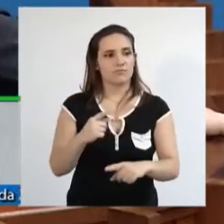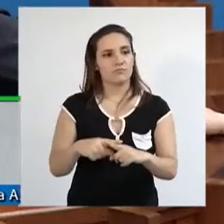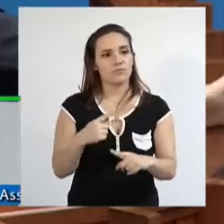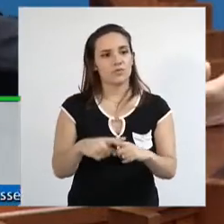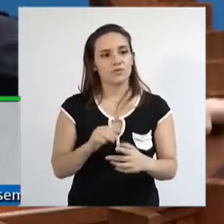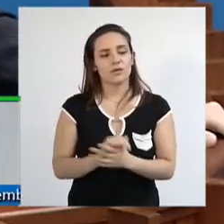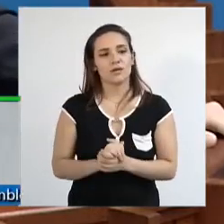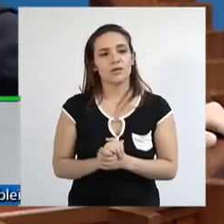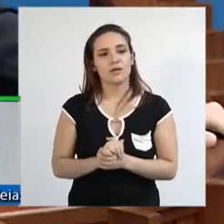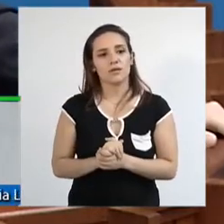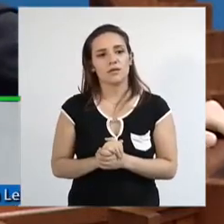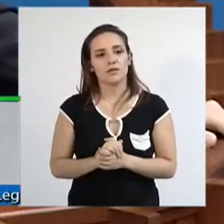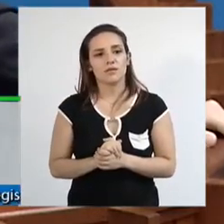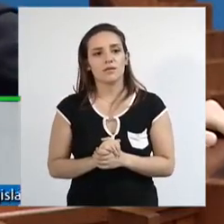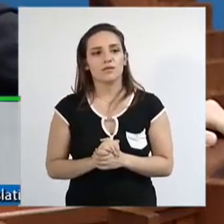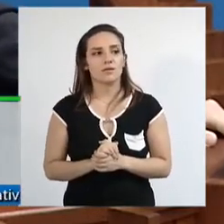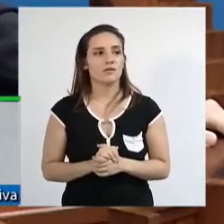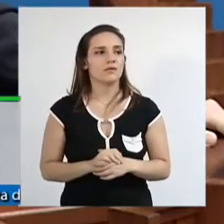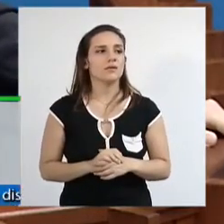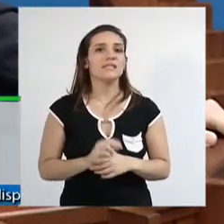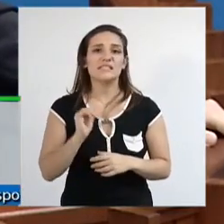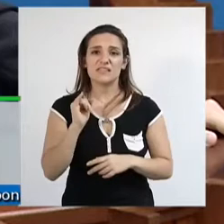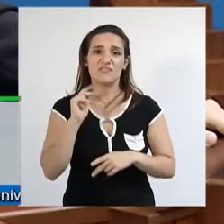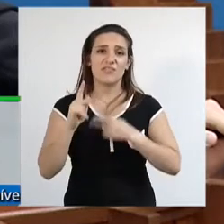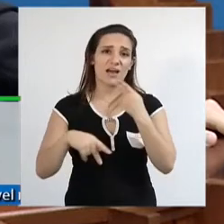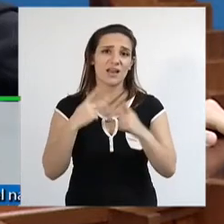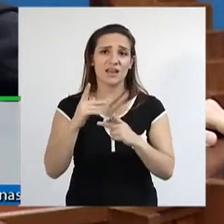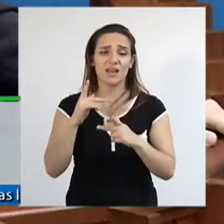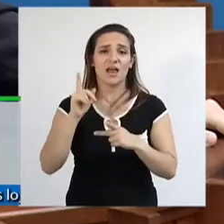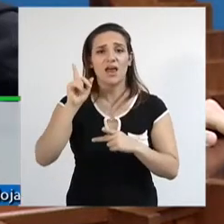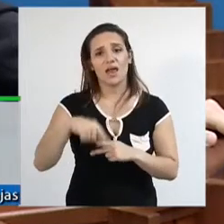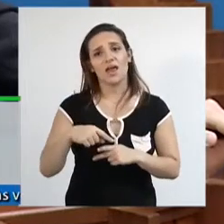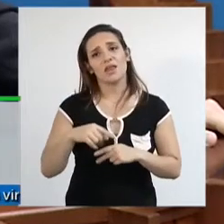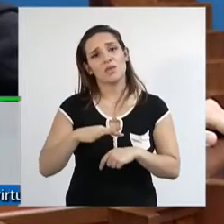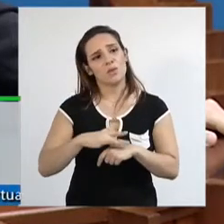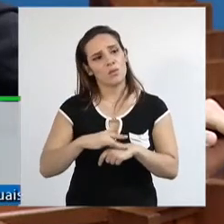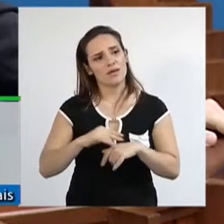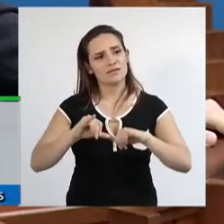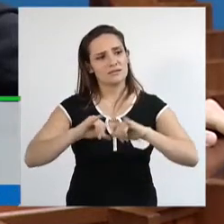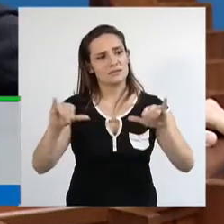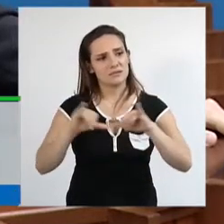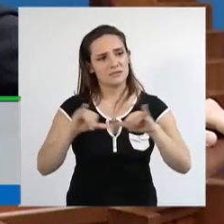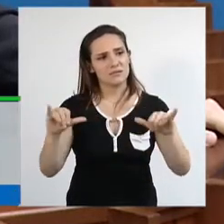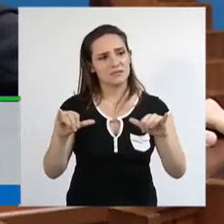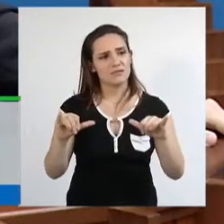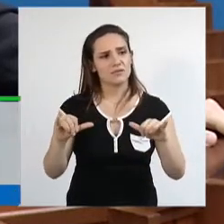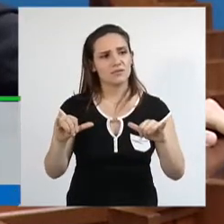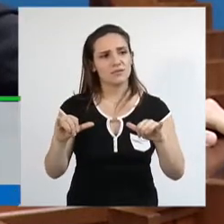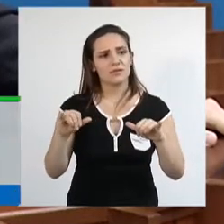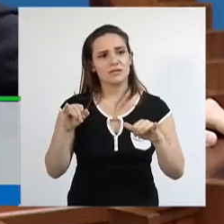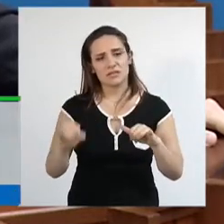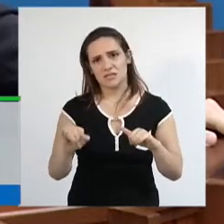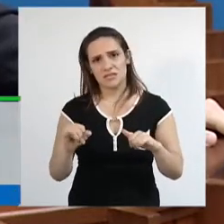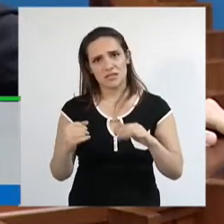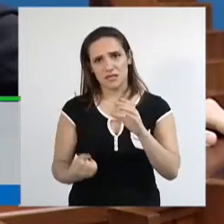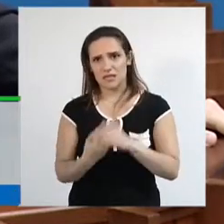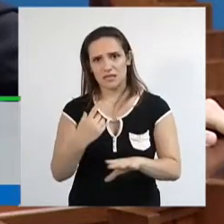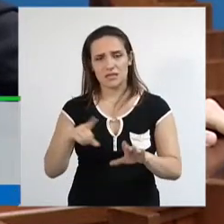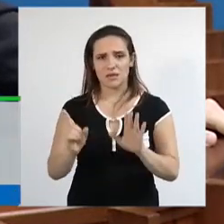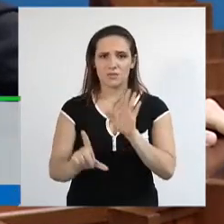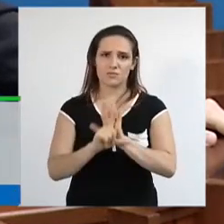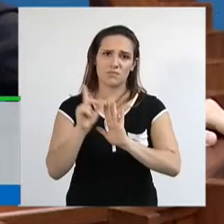nossas discussões vão se limitar aqui a atribuir nome de monumentos, ruas, praças,